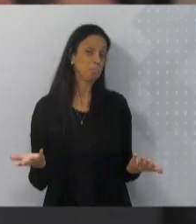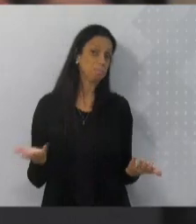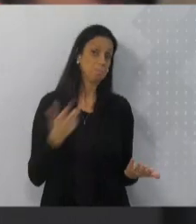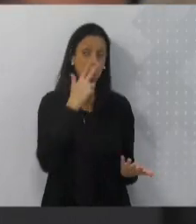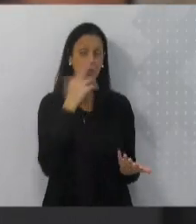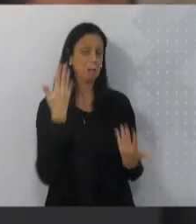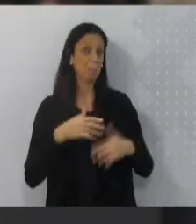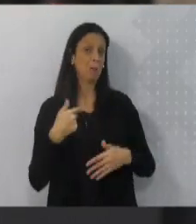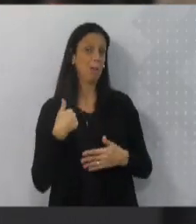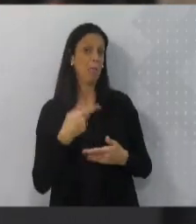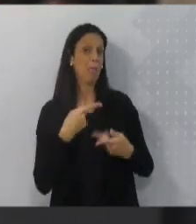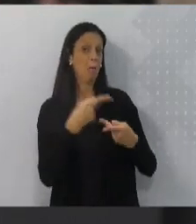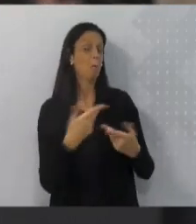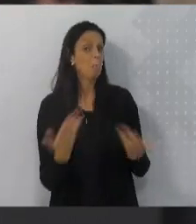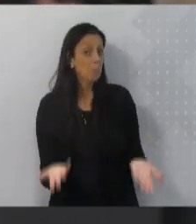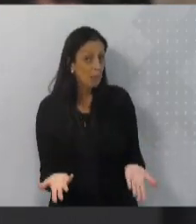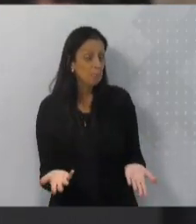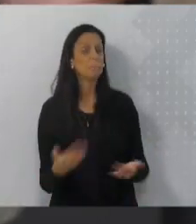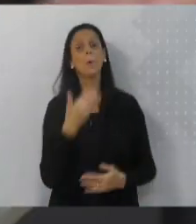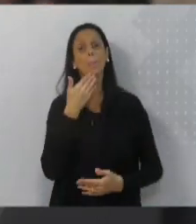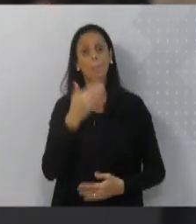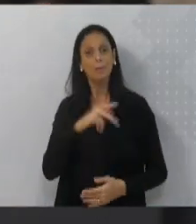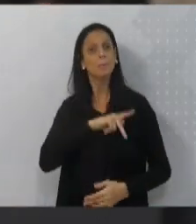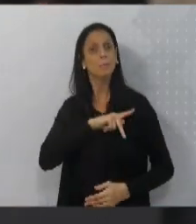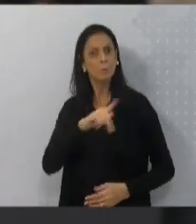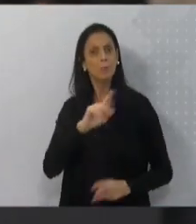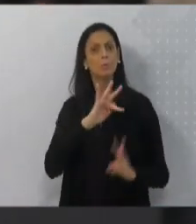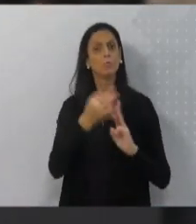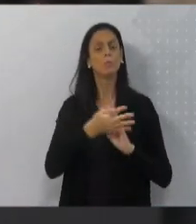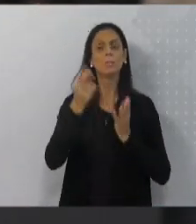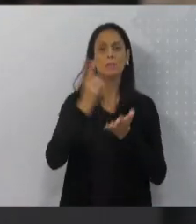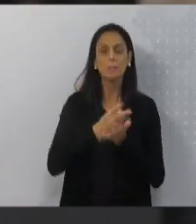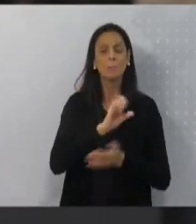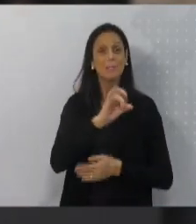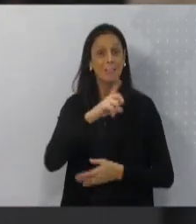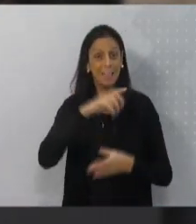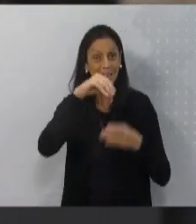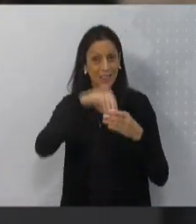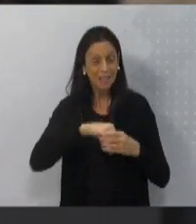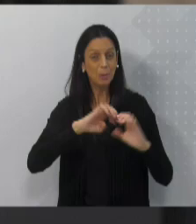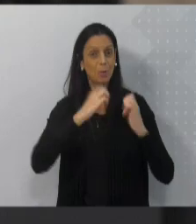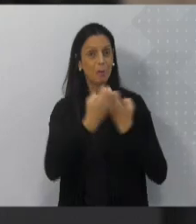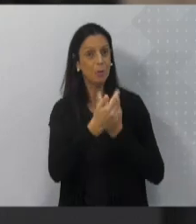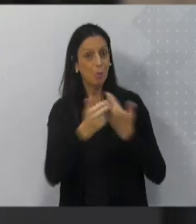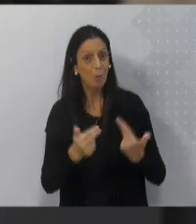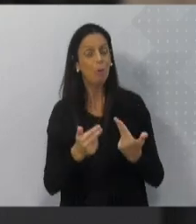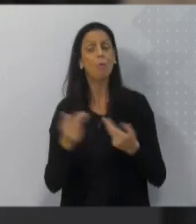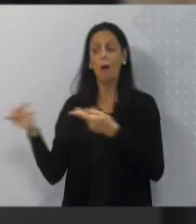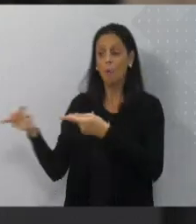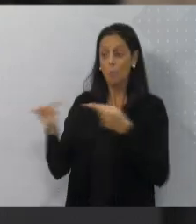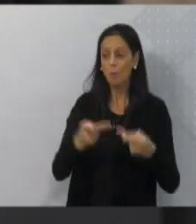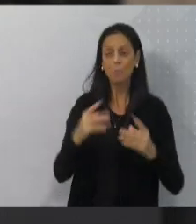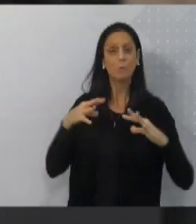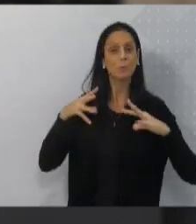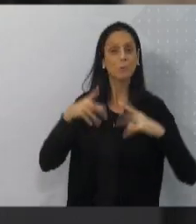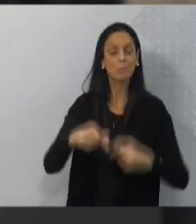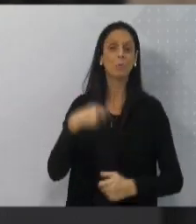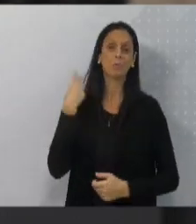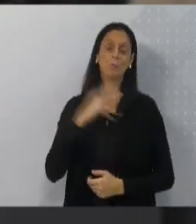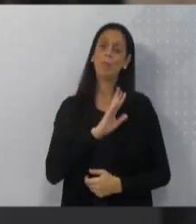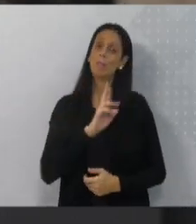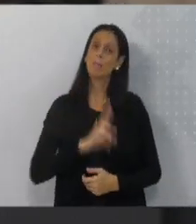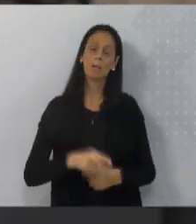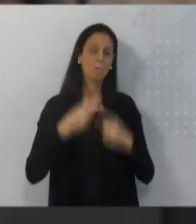né, então, fica esse apelo aí para que o presidente da Profamília faça, estenda esse convite a todos os vereadores e esta casa. Então, né, não é uma